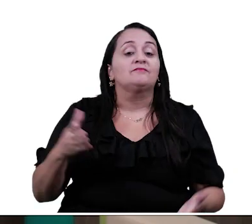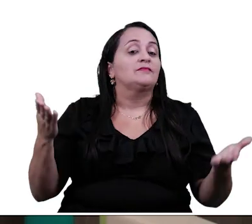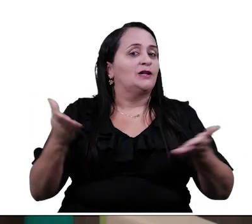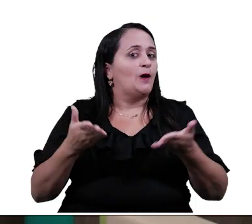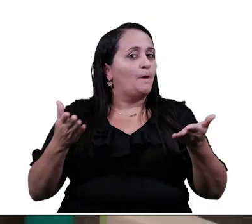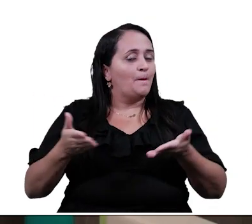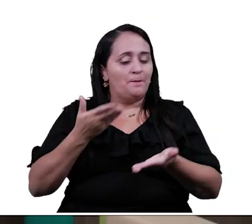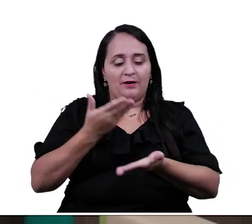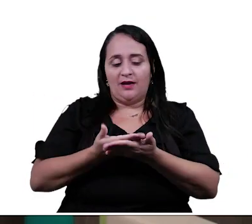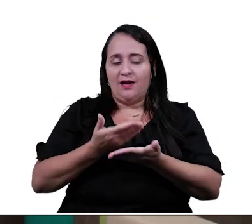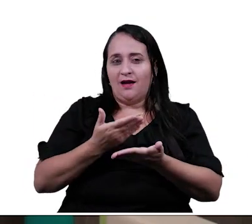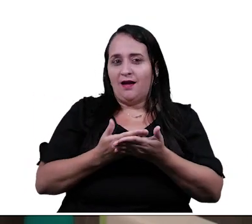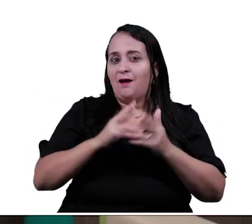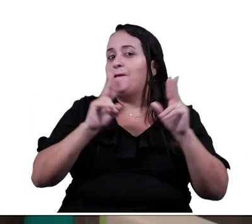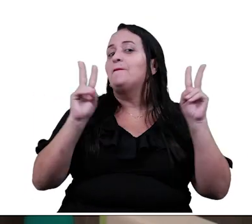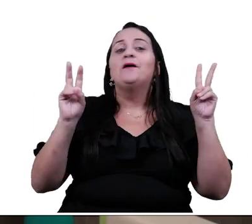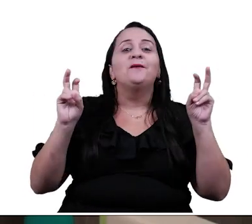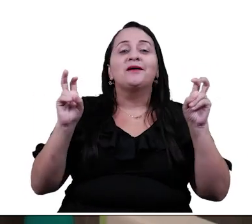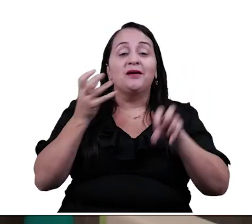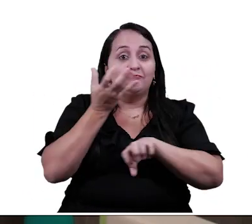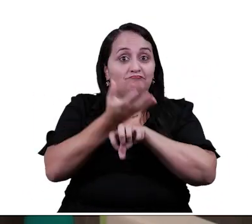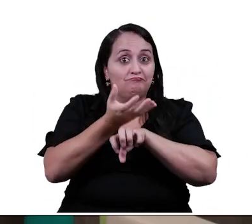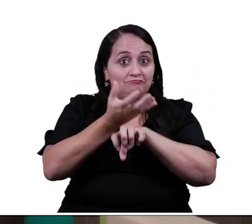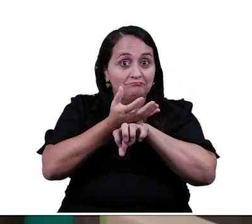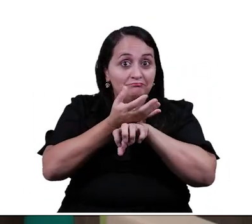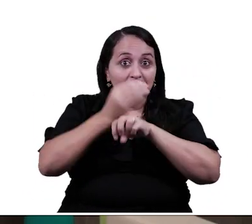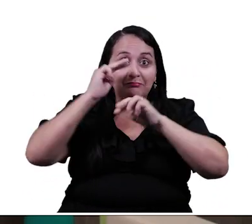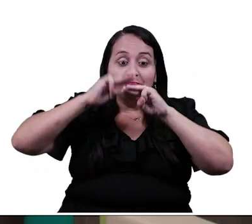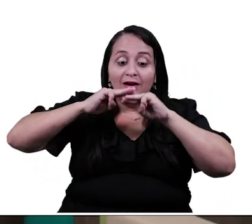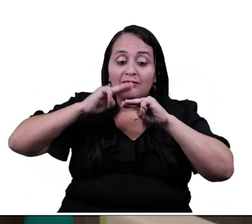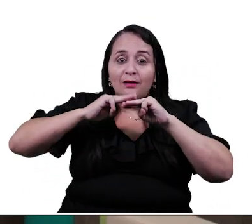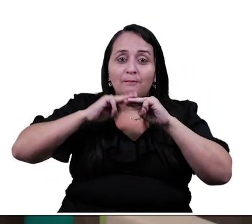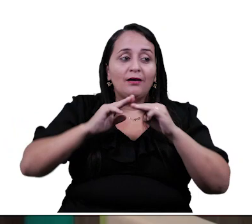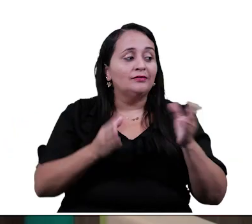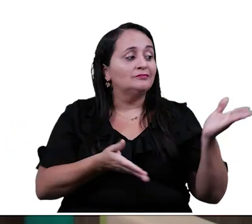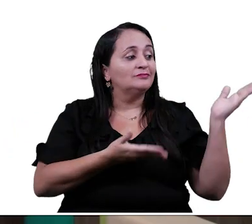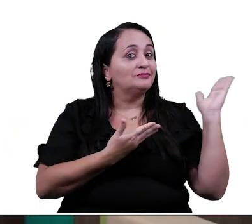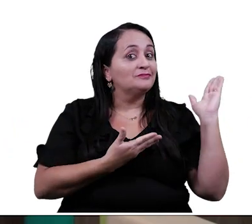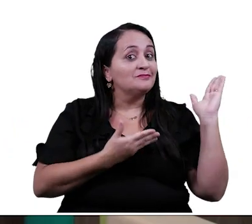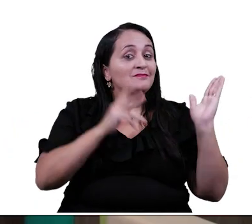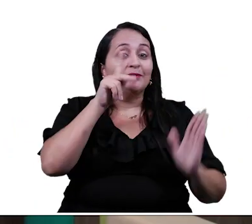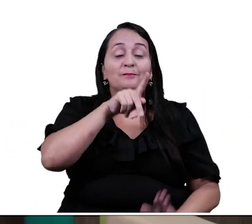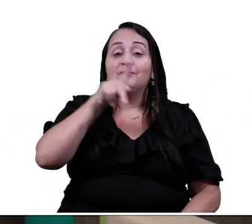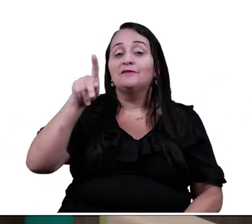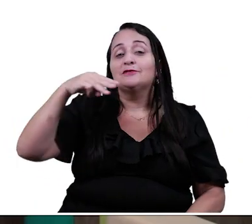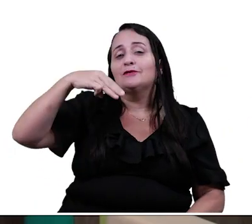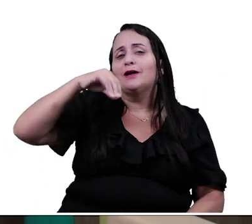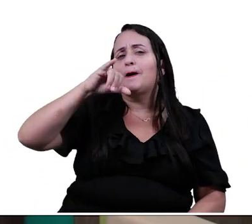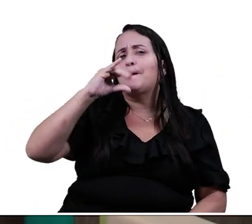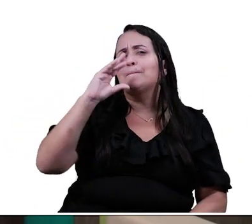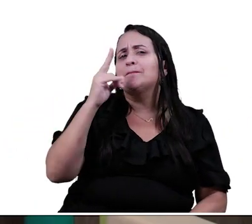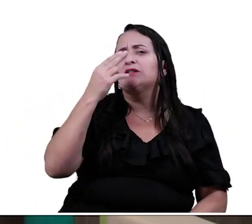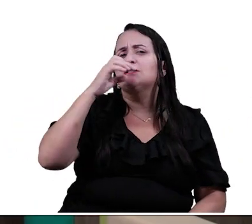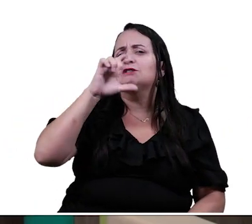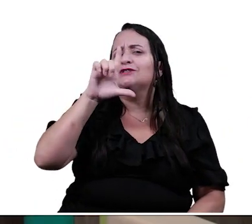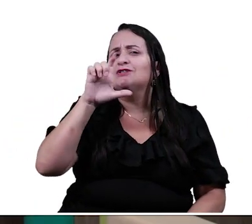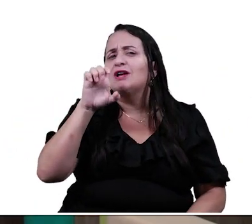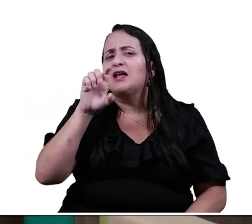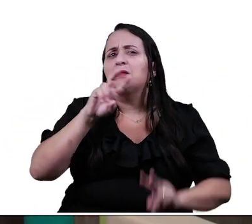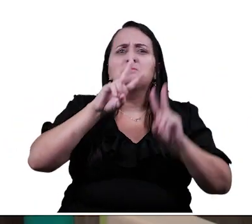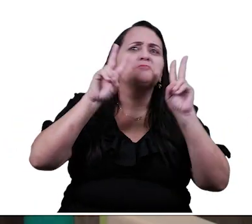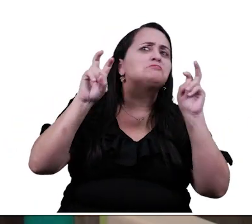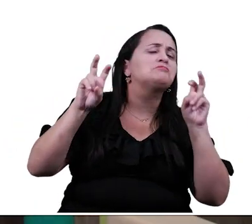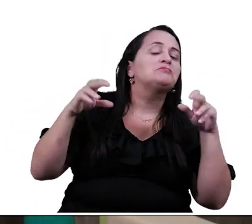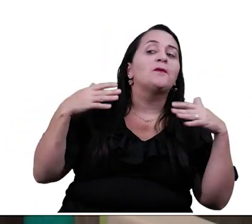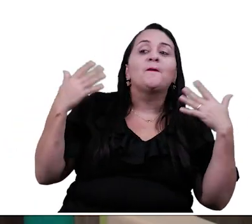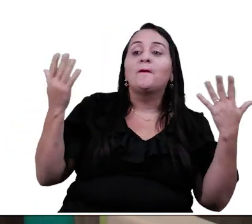nossa aula de agora é de matemática, com a professora Michele, que vai contar para a gente o tema dela, não é, Pro? Hoje a gente